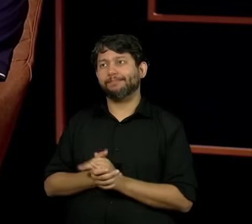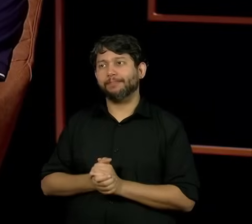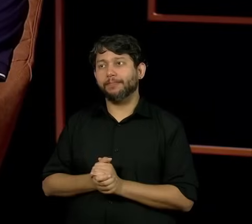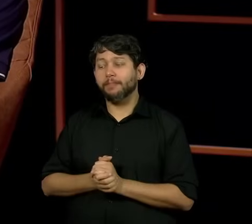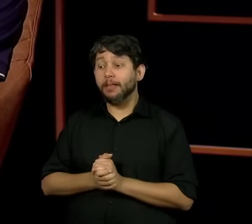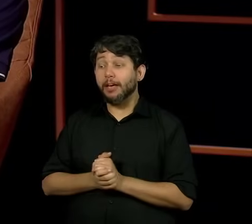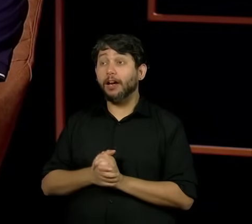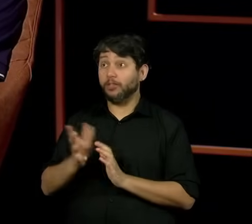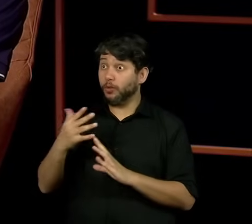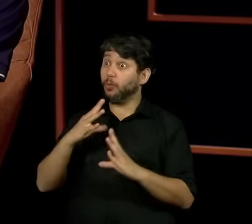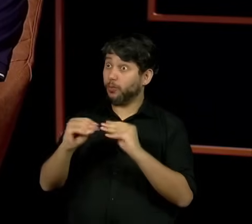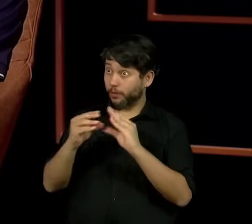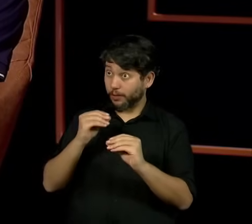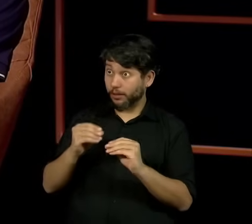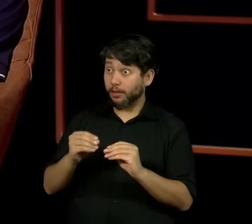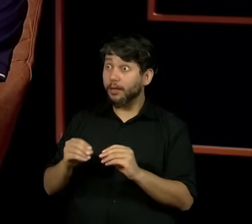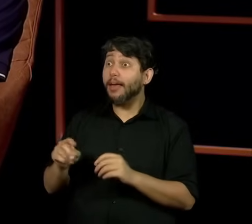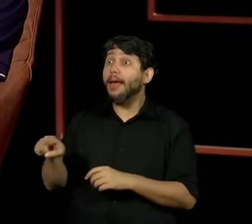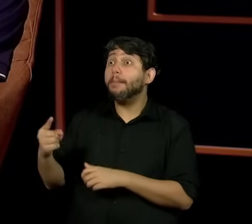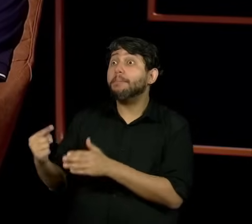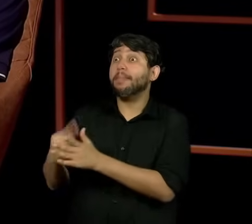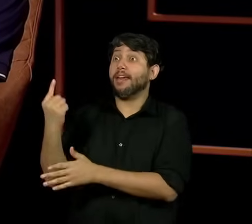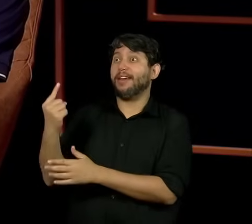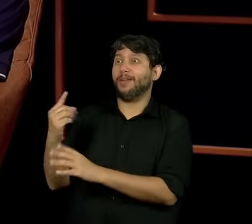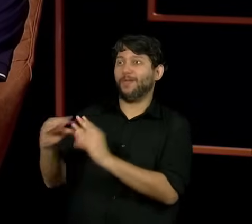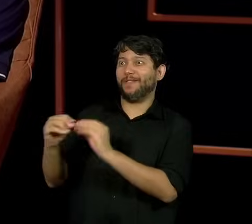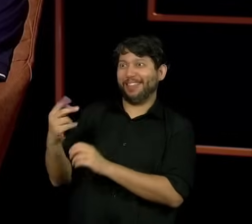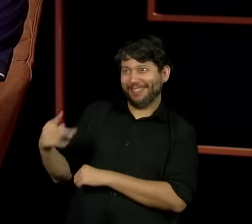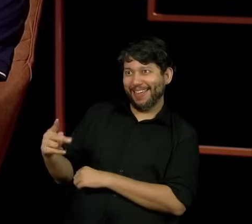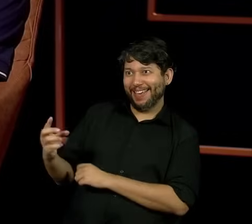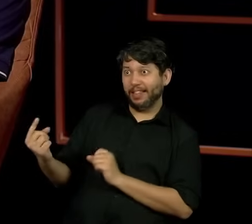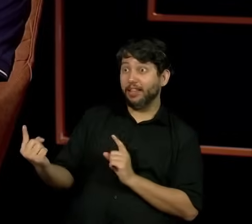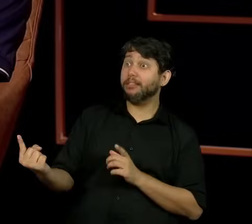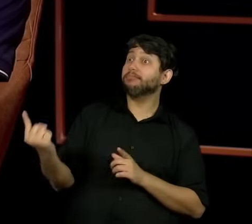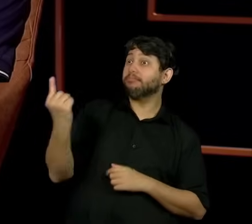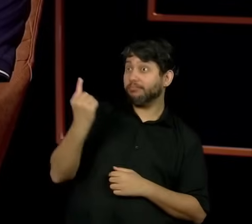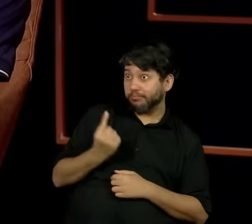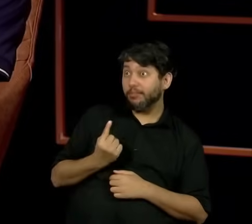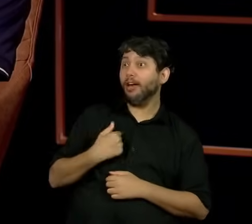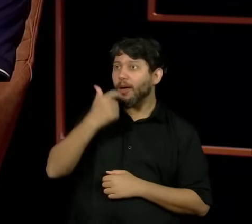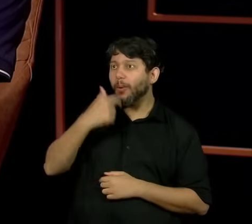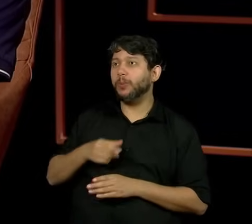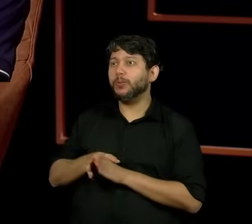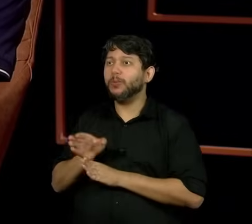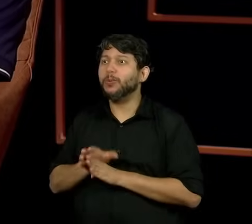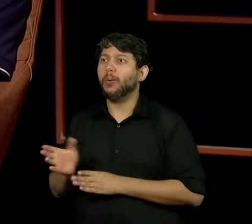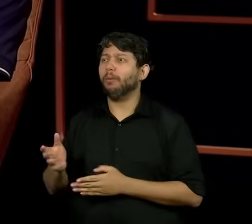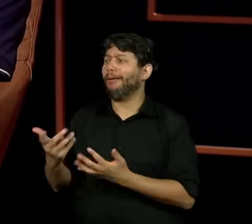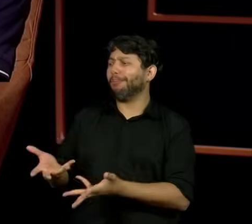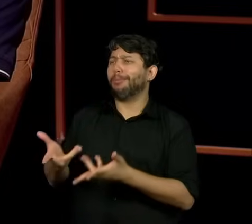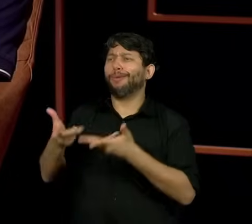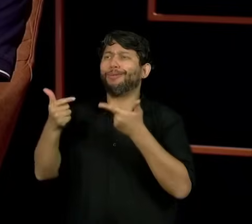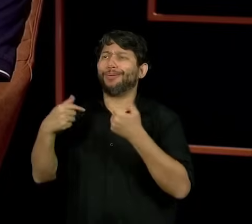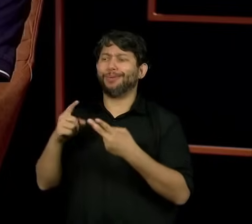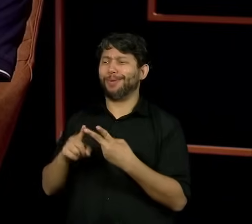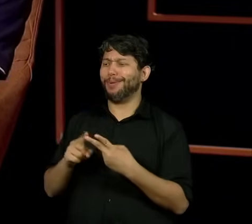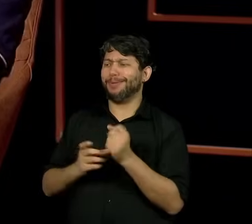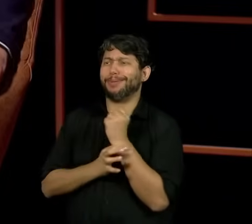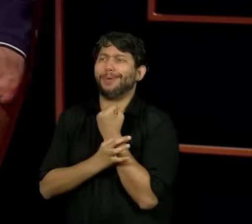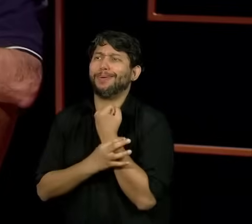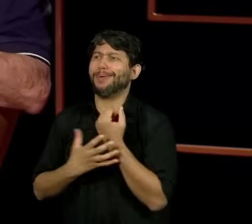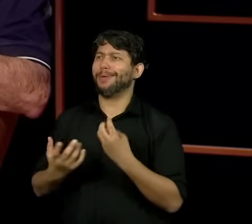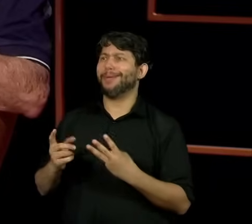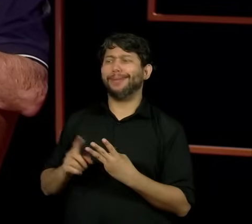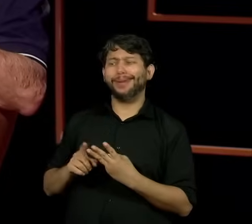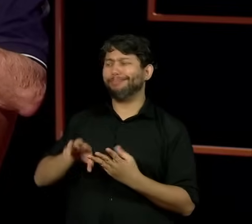Fizemos várias novelas, ela começou comigo, era encantadora, o talento, a segurança e a maneira